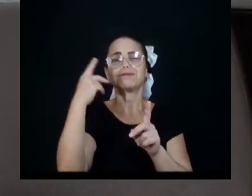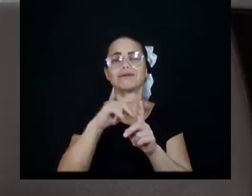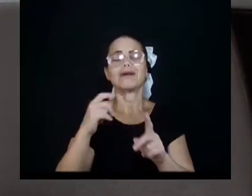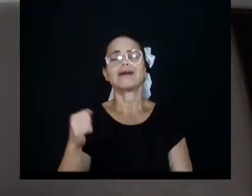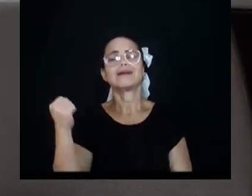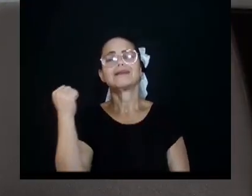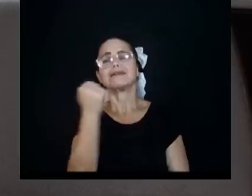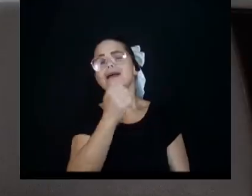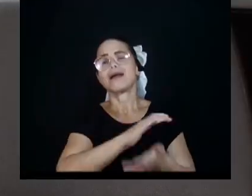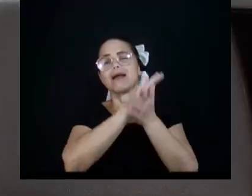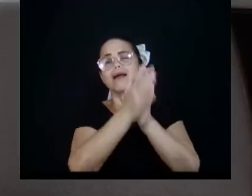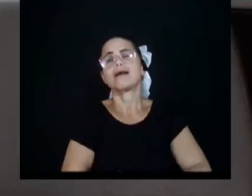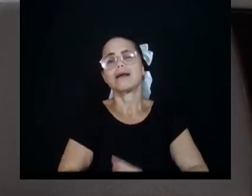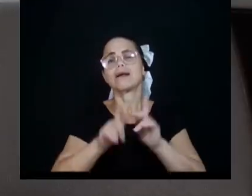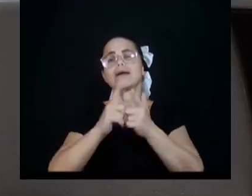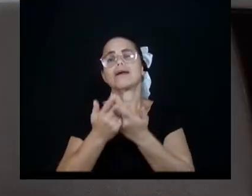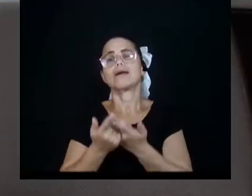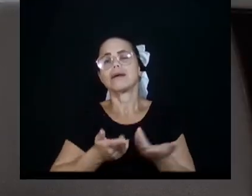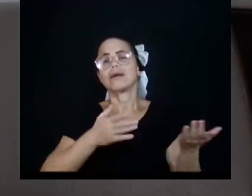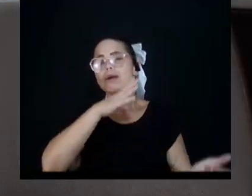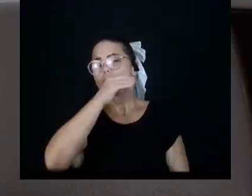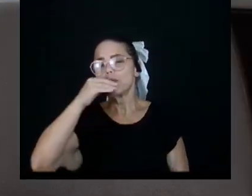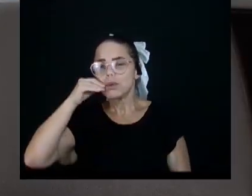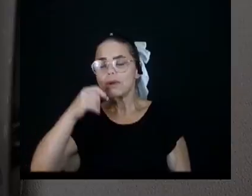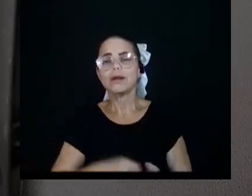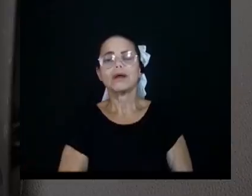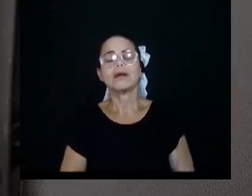grupo de adolescentes em Santa Catarina.